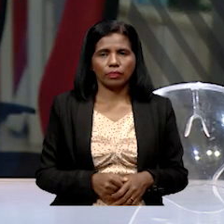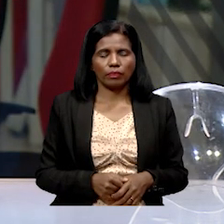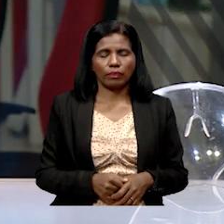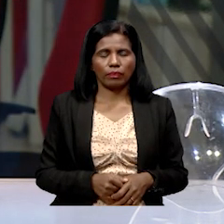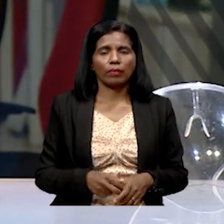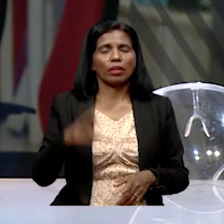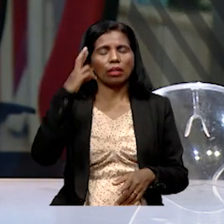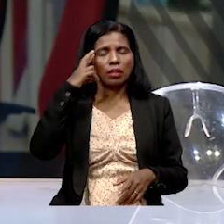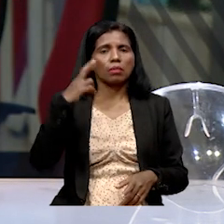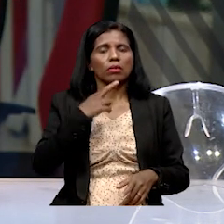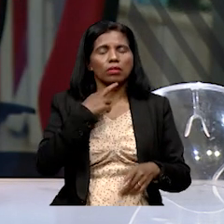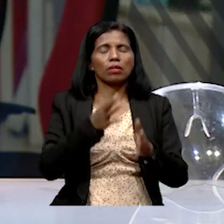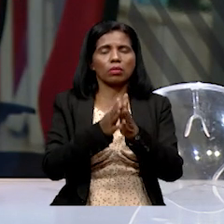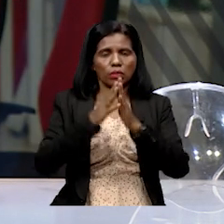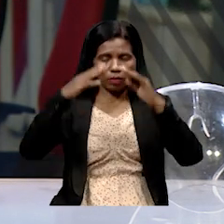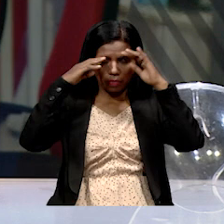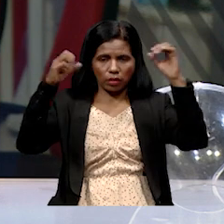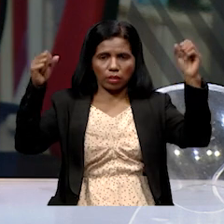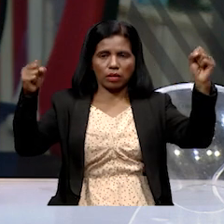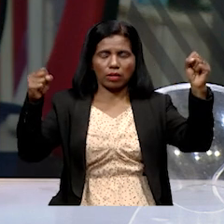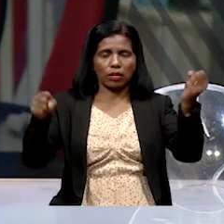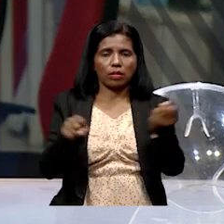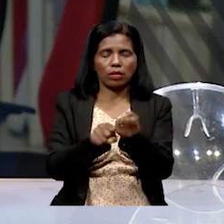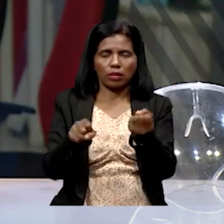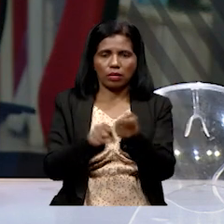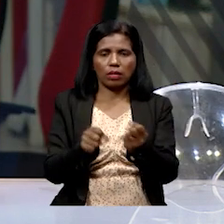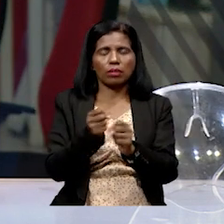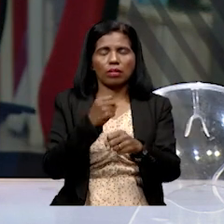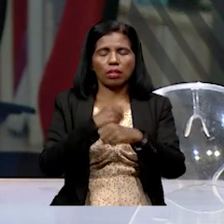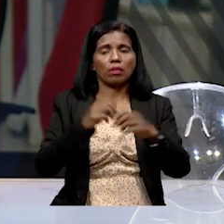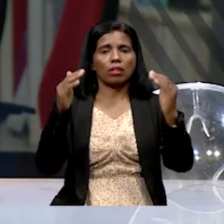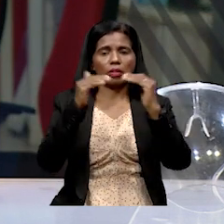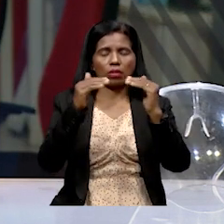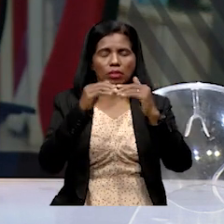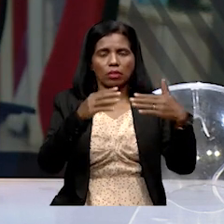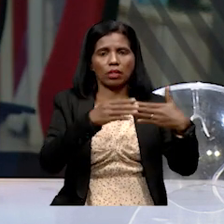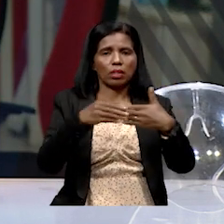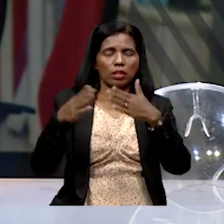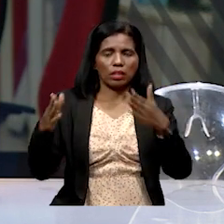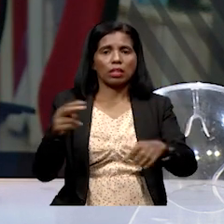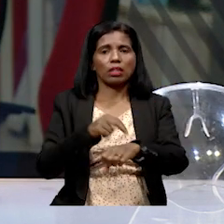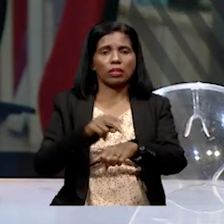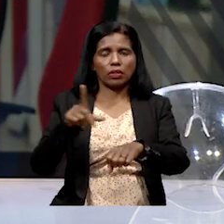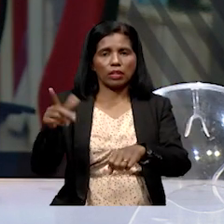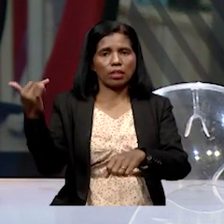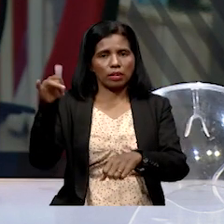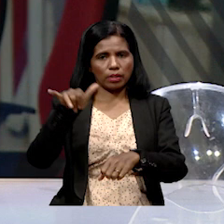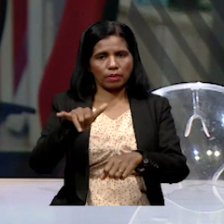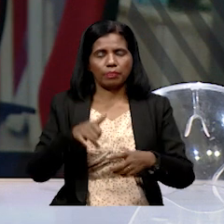Zeram Zorta, husu Presiden Republika ni apoyu atau halo dialogu ho lider nasional sira.